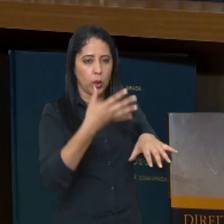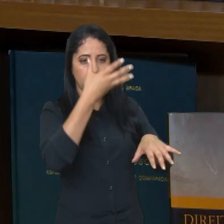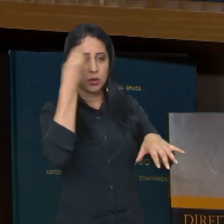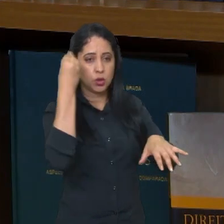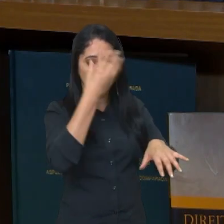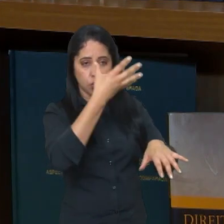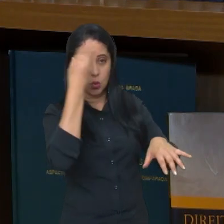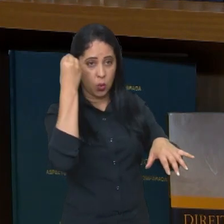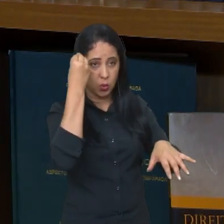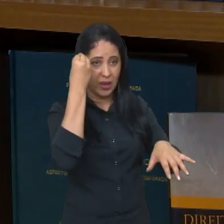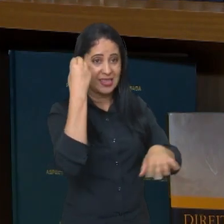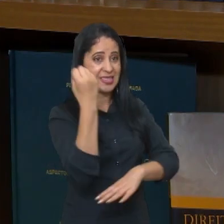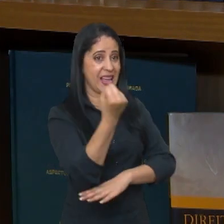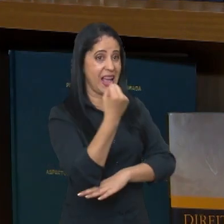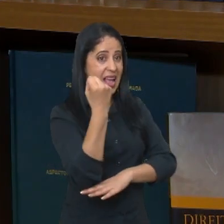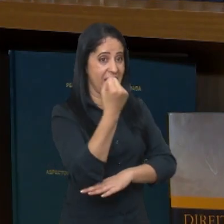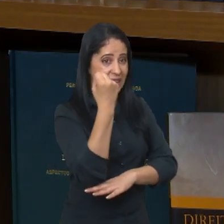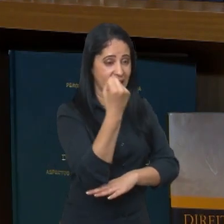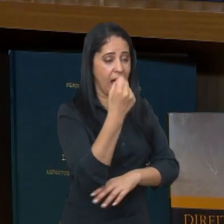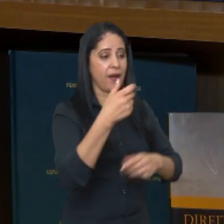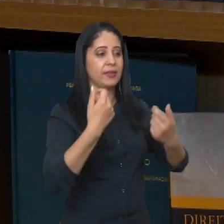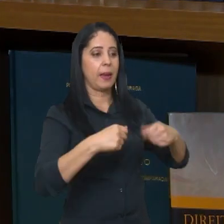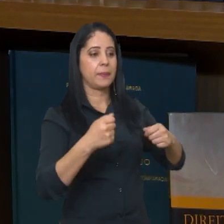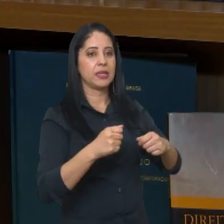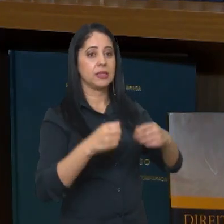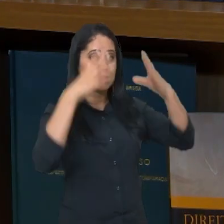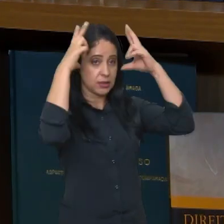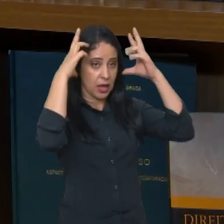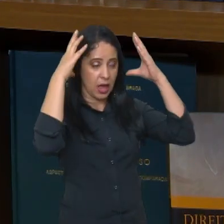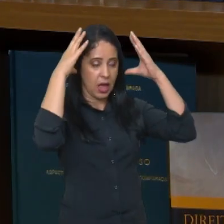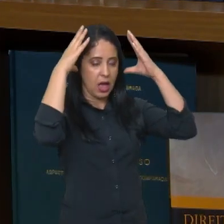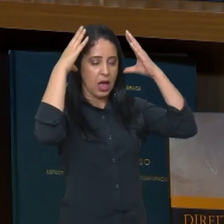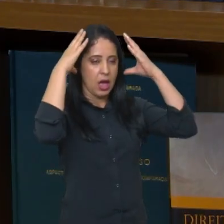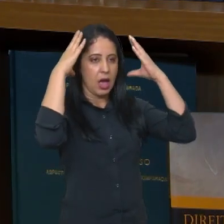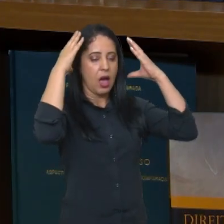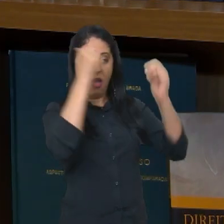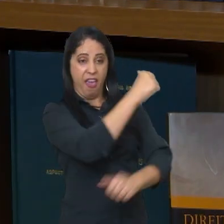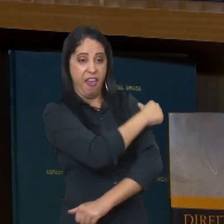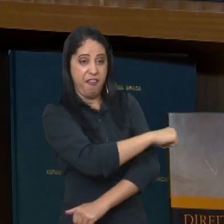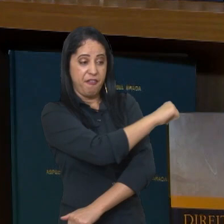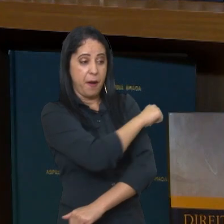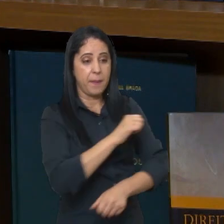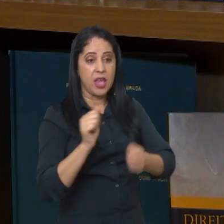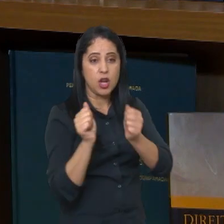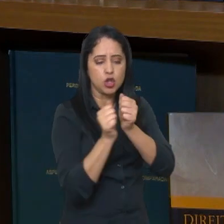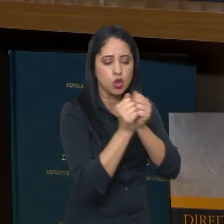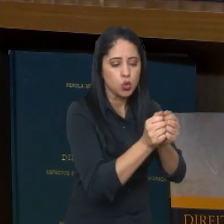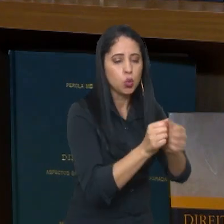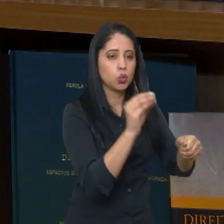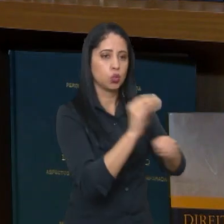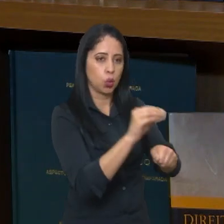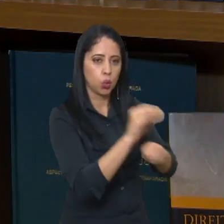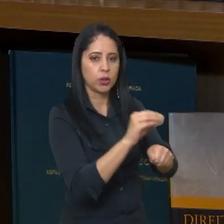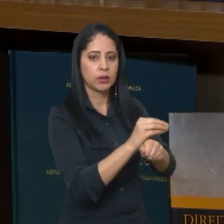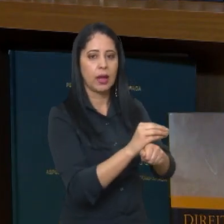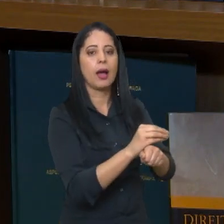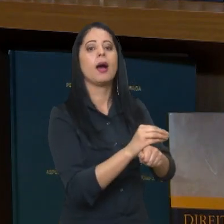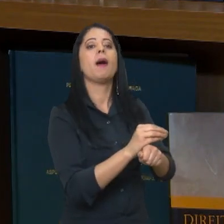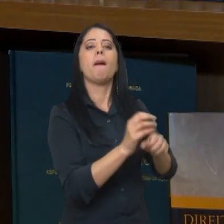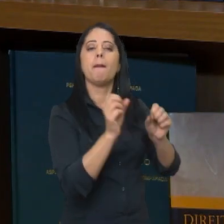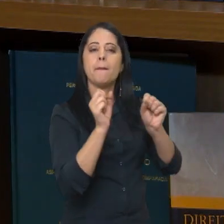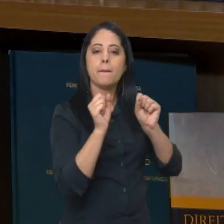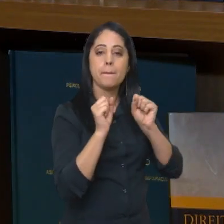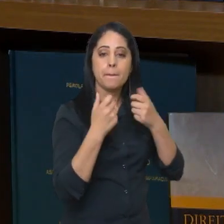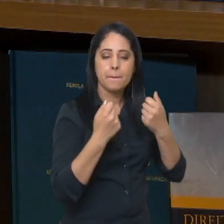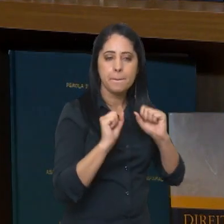um estágio avançado e que precisem, às vezes, de enfermagem 24 horas, uma série de outros profissionais, podem usar